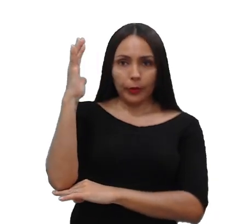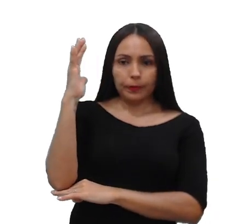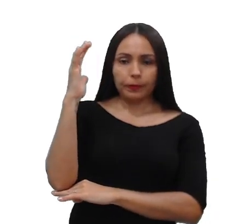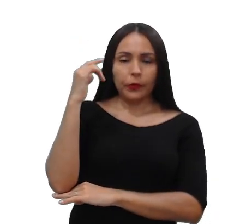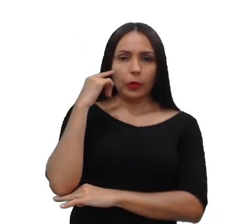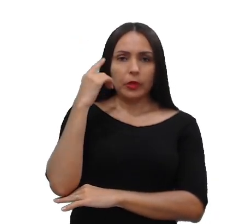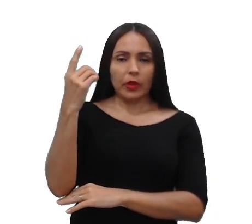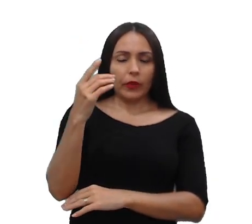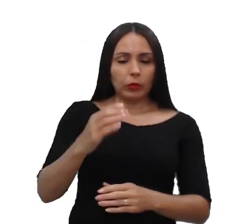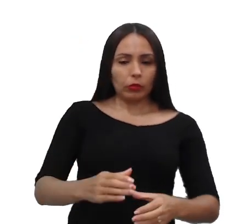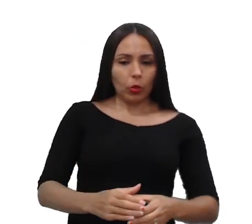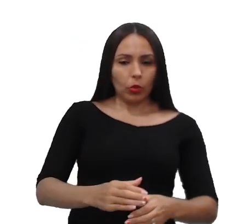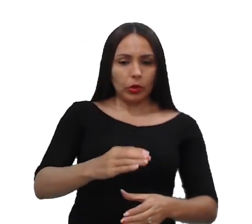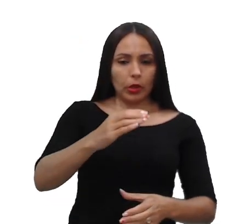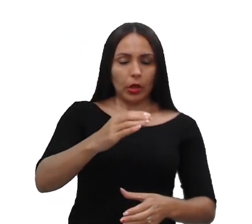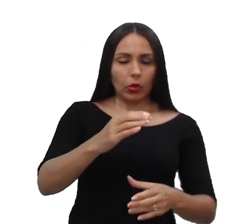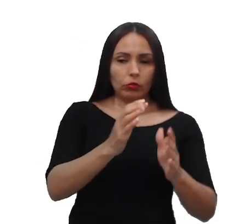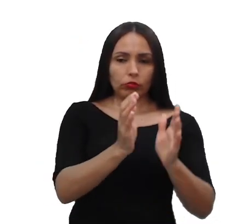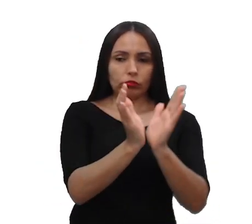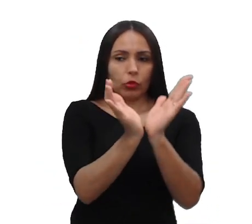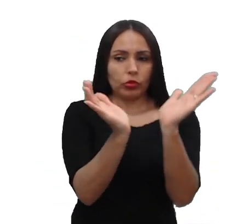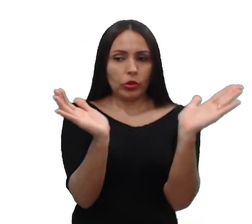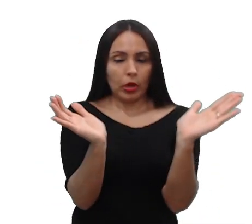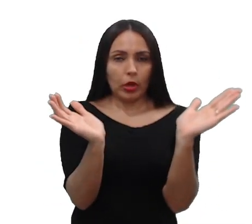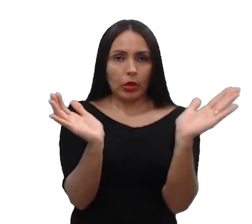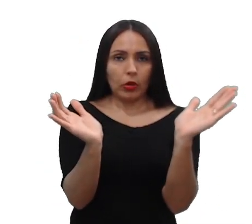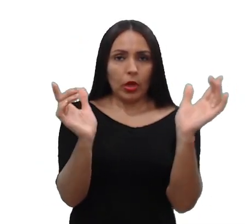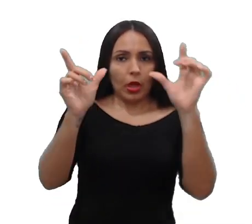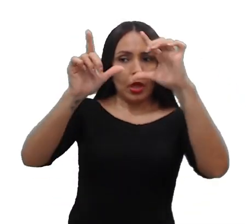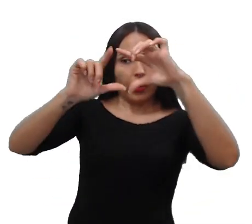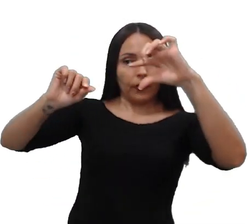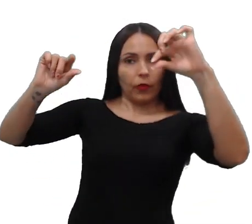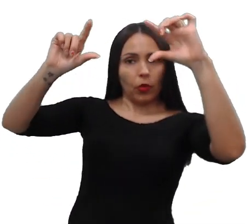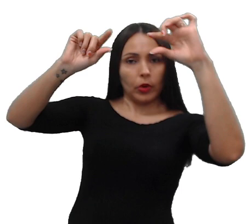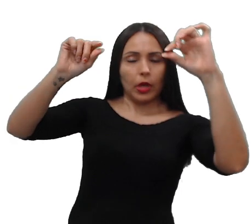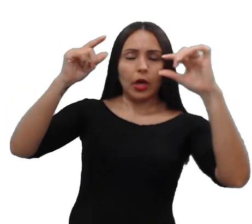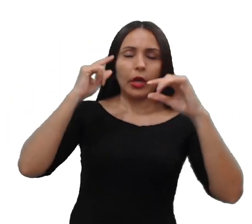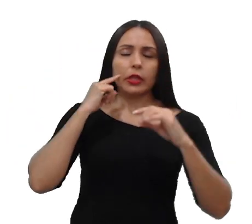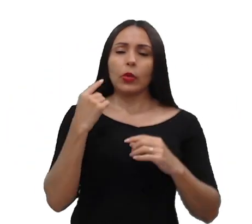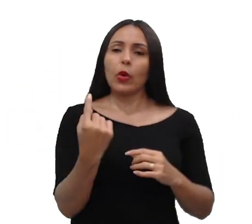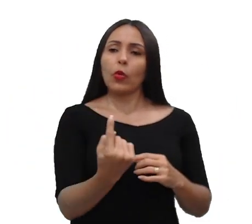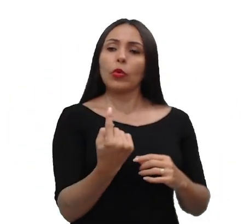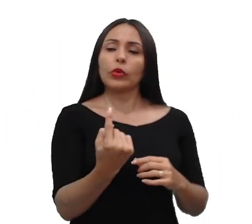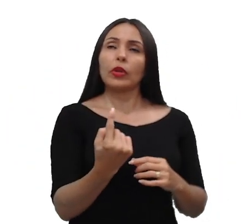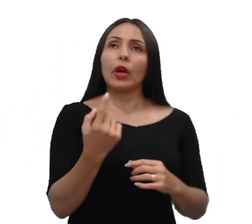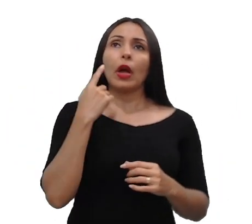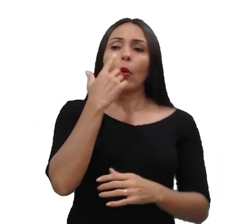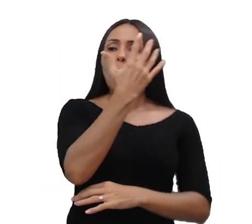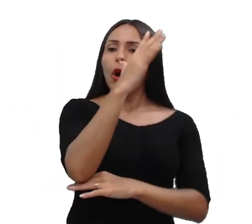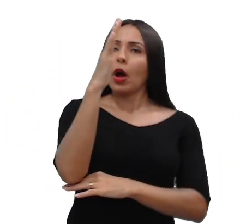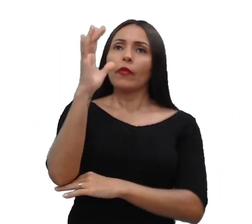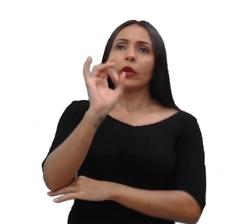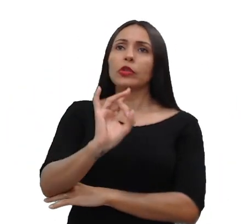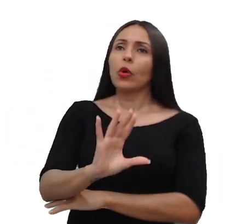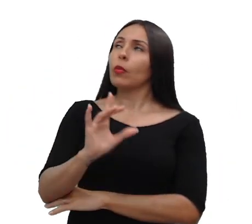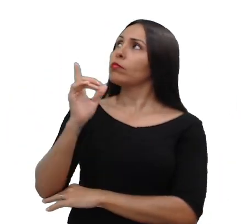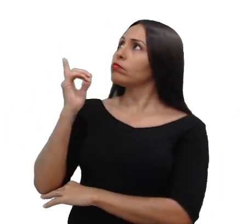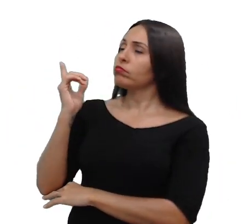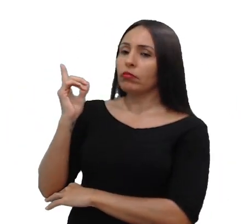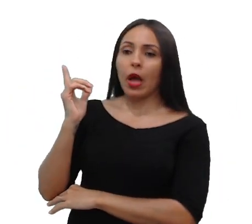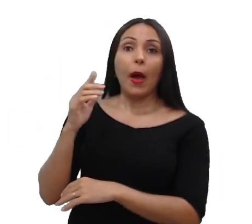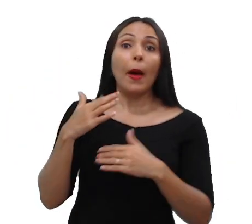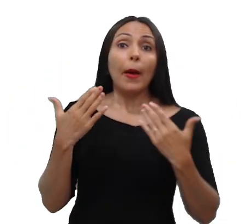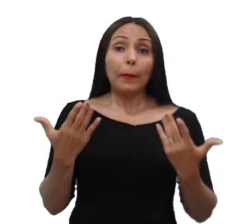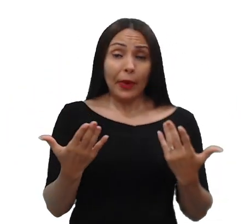o tronco, os galhos, as folhas e a enxergamos como um único elemento, uma árvore só. Mas a gente sabe que